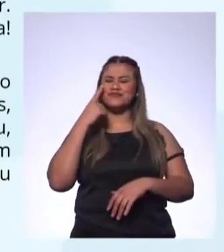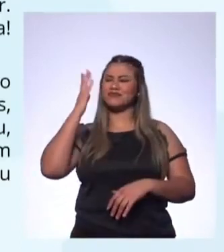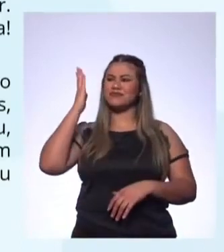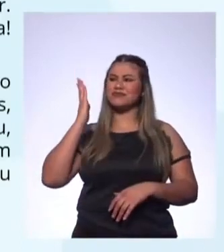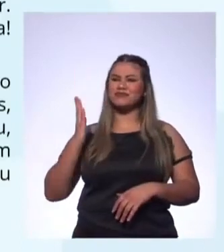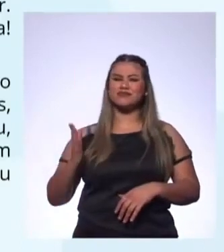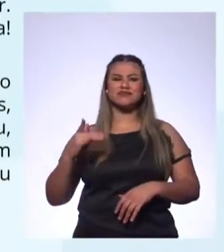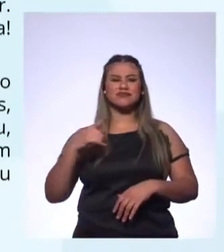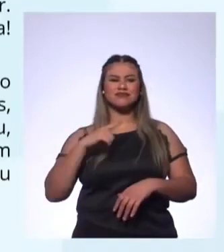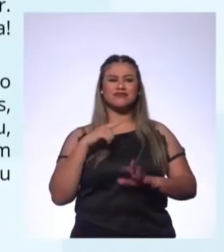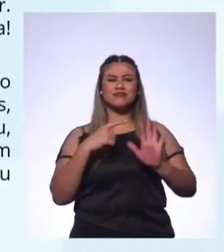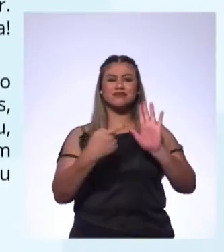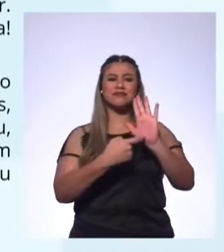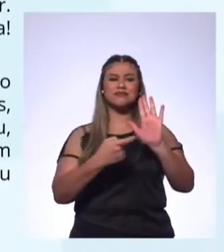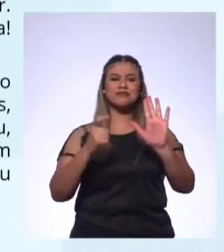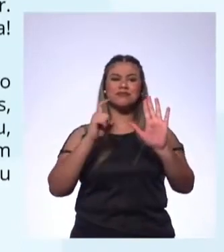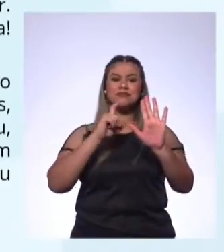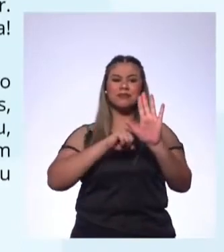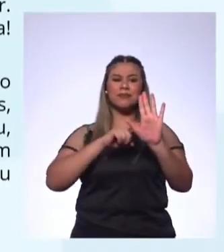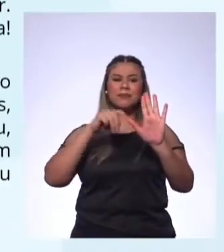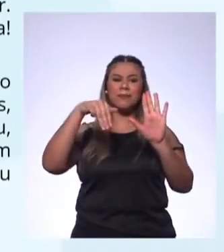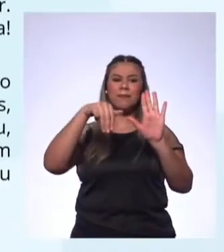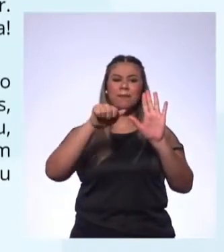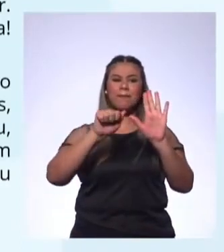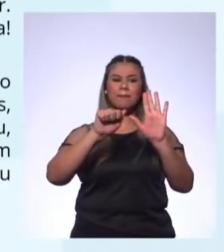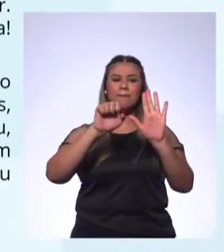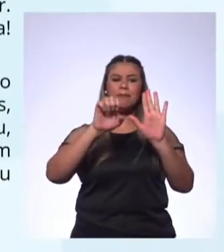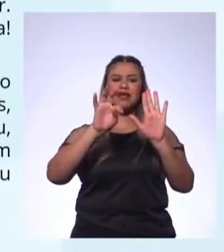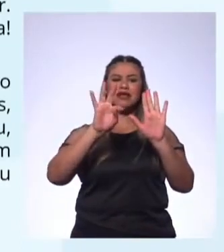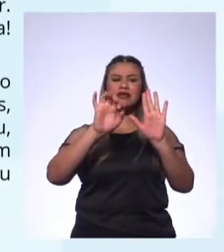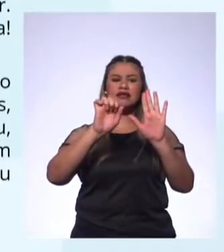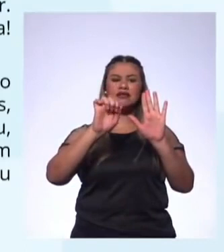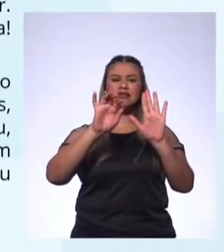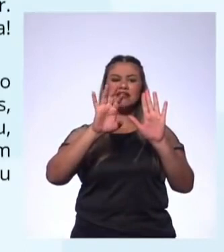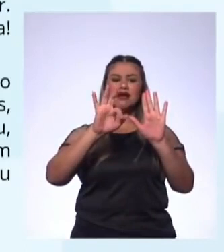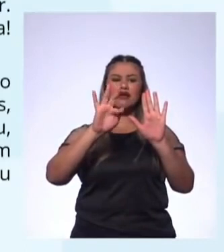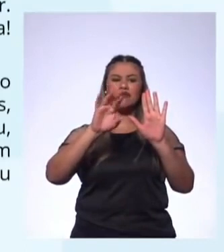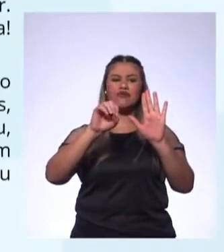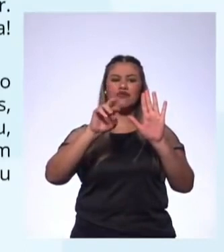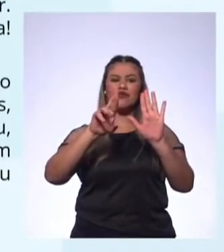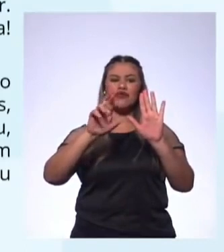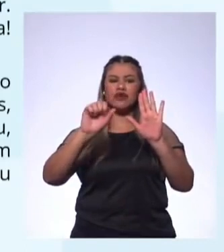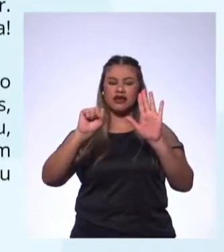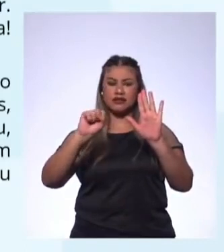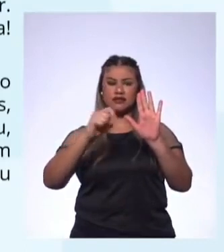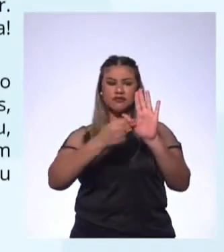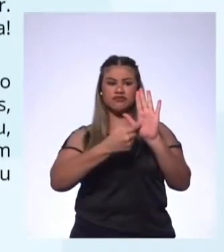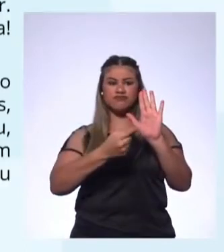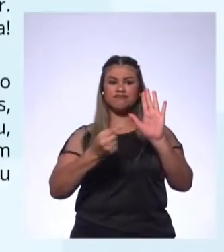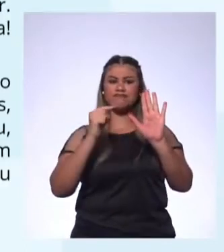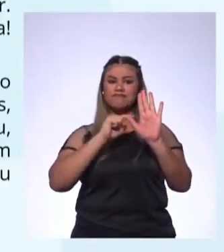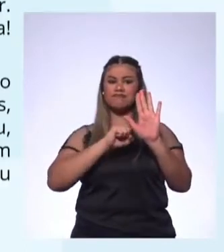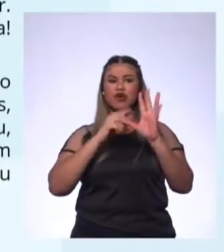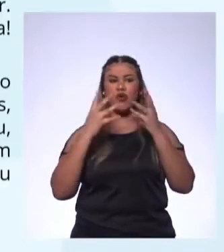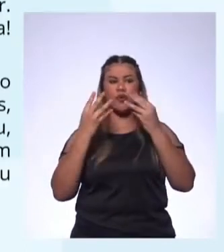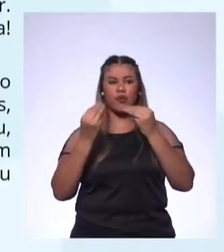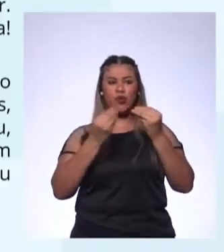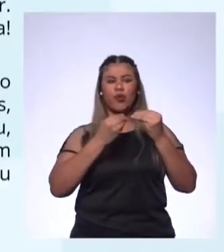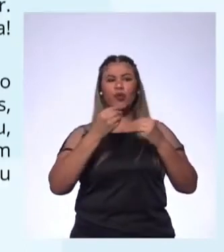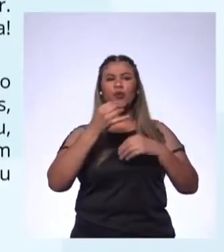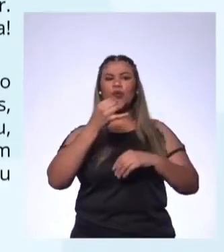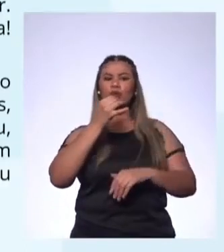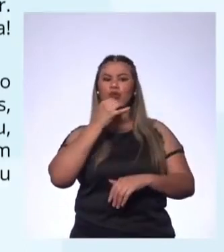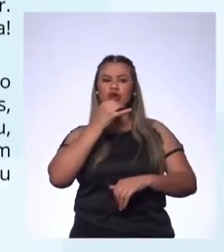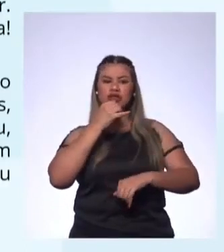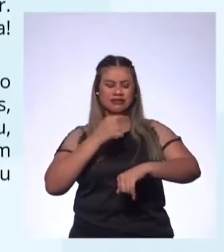o Shakespeare, ele usa muito dessa linguagem, que ele faz algumas comparações, né? Igual essa aqui. Uhum. Sorri das cicatrizes quem